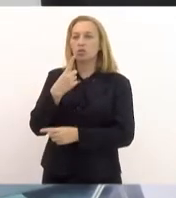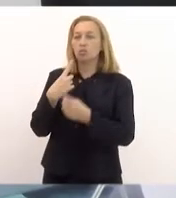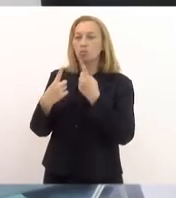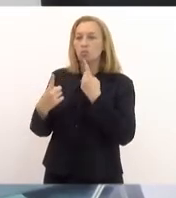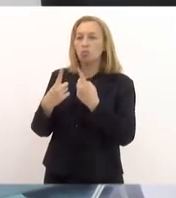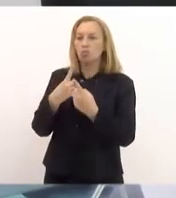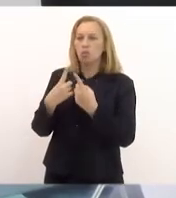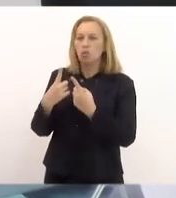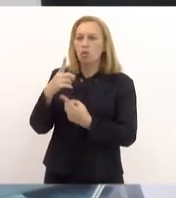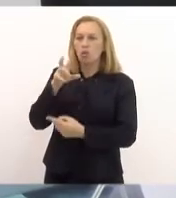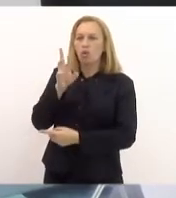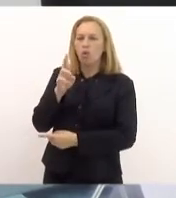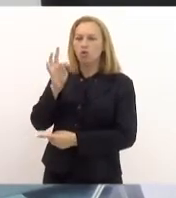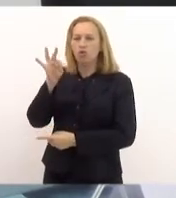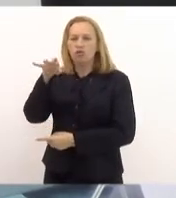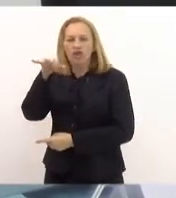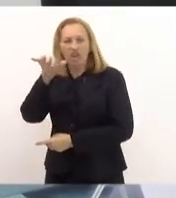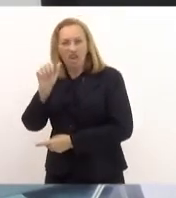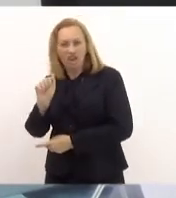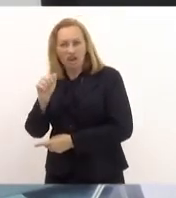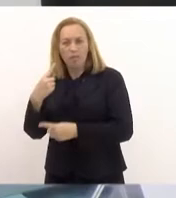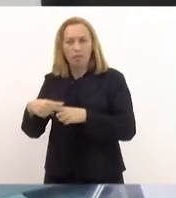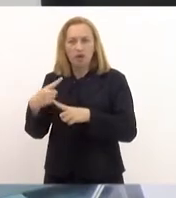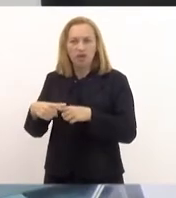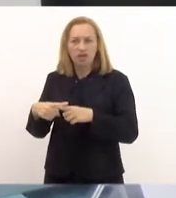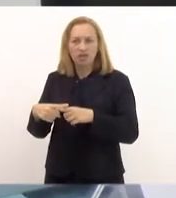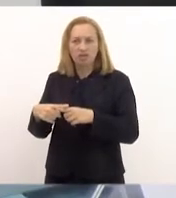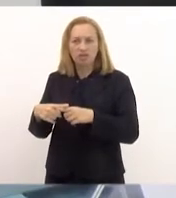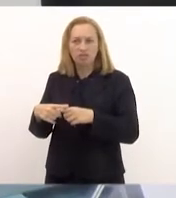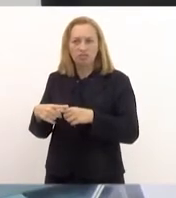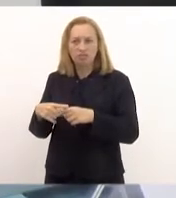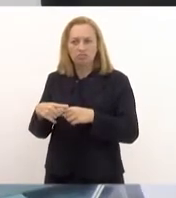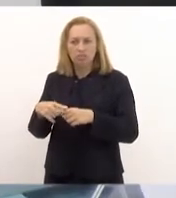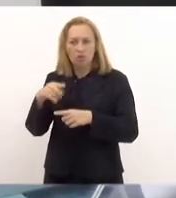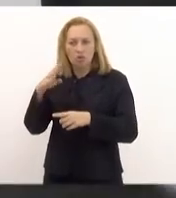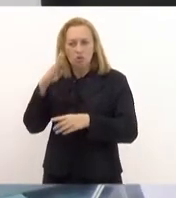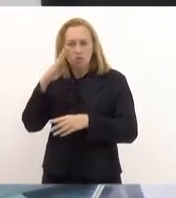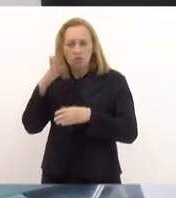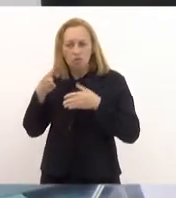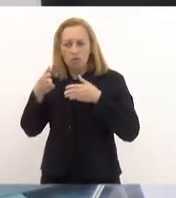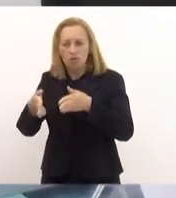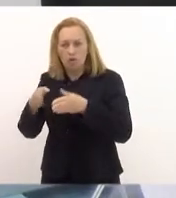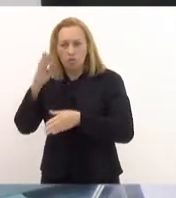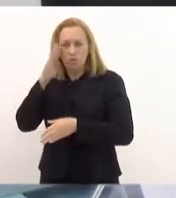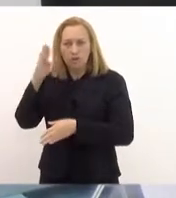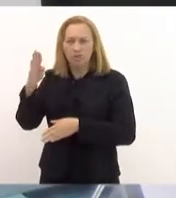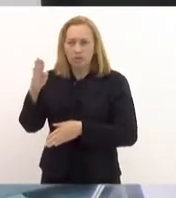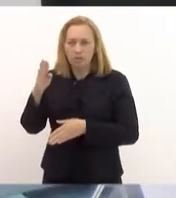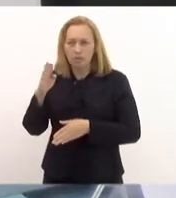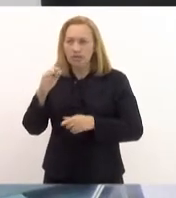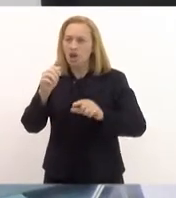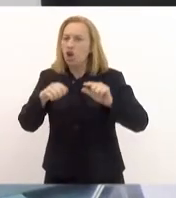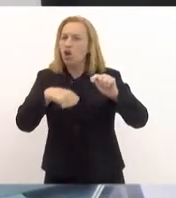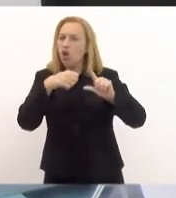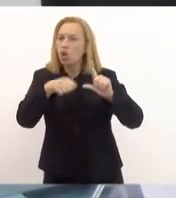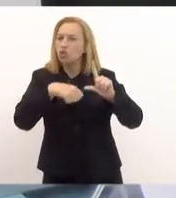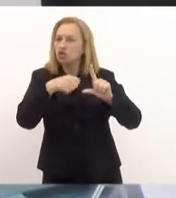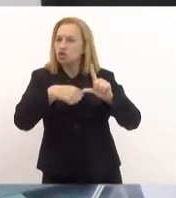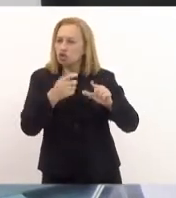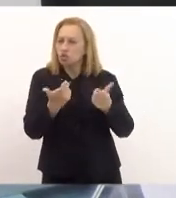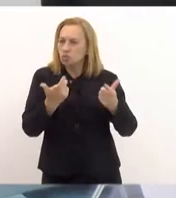assim, fora do comum, porque tinha uma vocação específica para ser uma rodovia logística, não é?